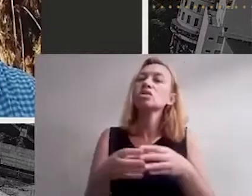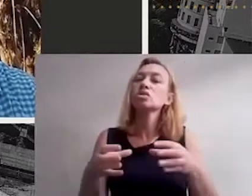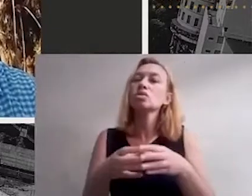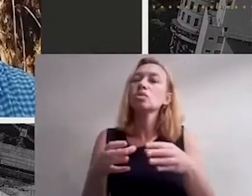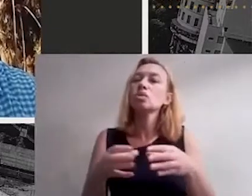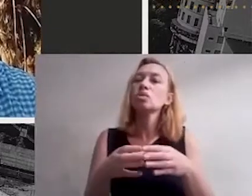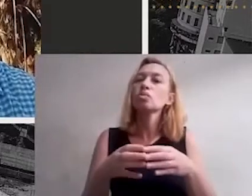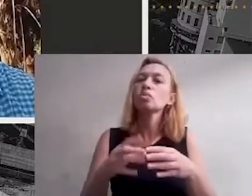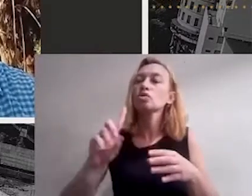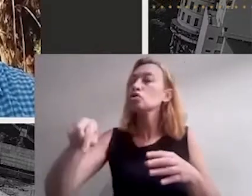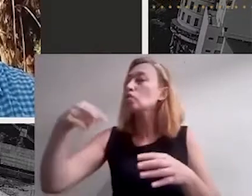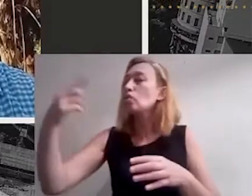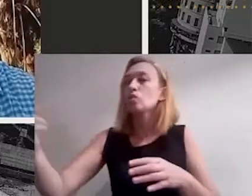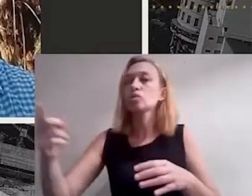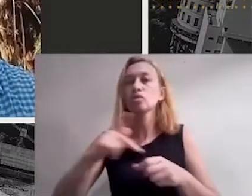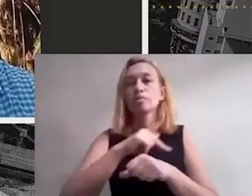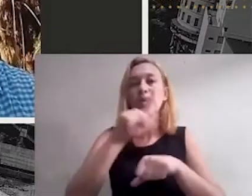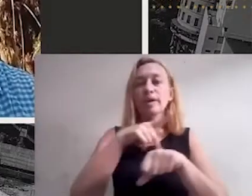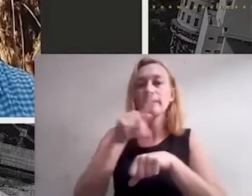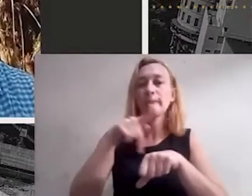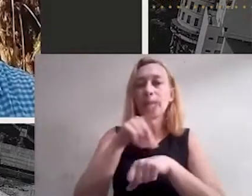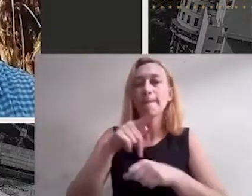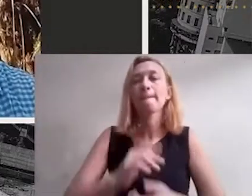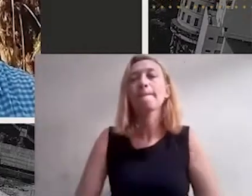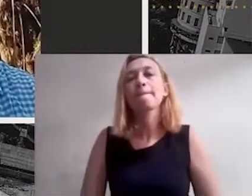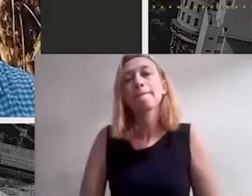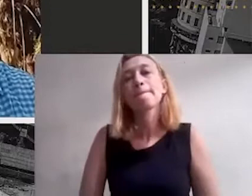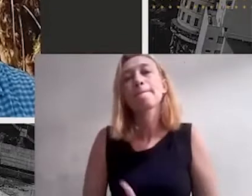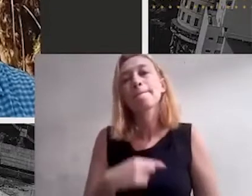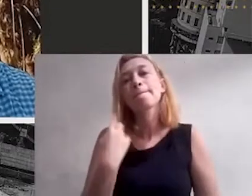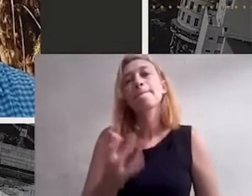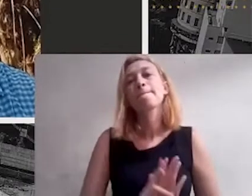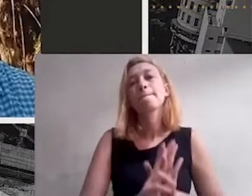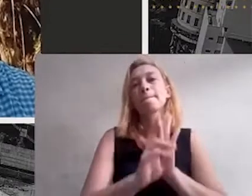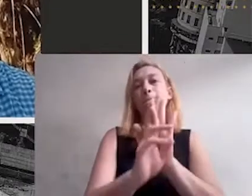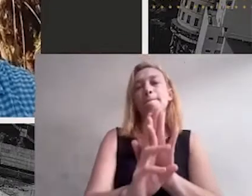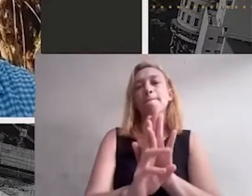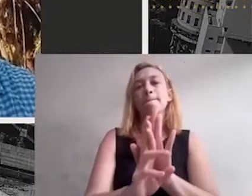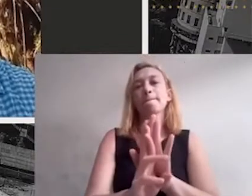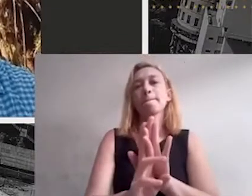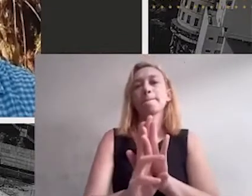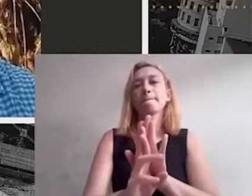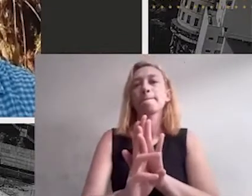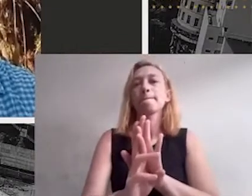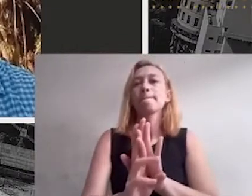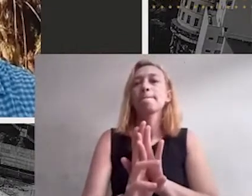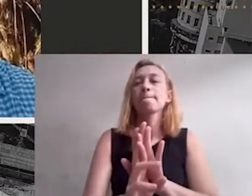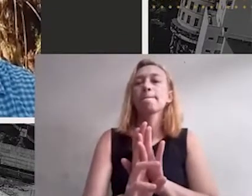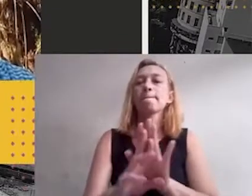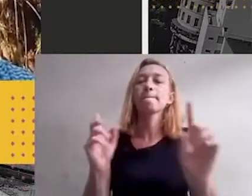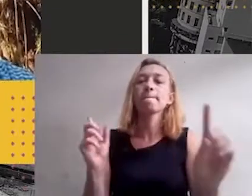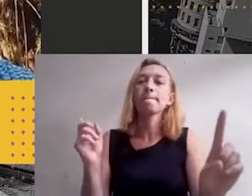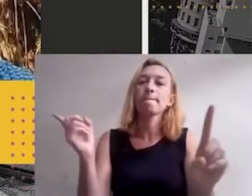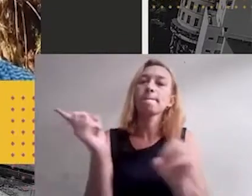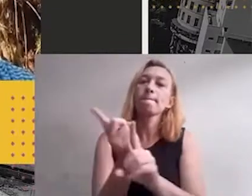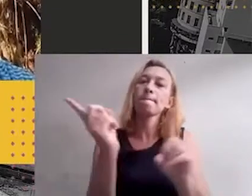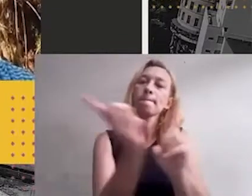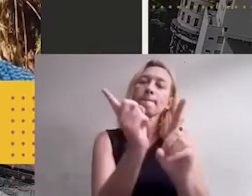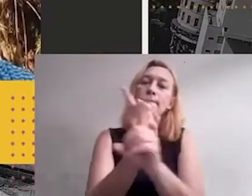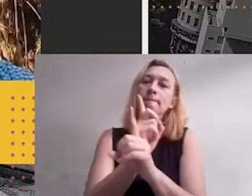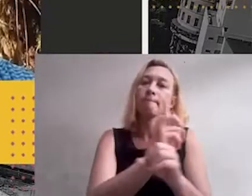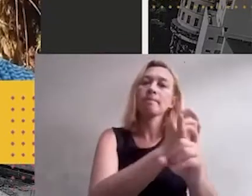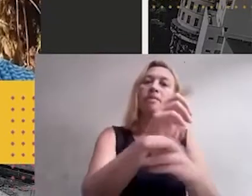tal. Os nossos representantes, né, quando eles encontram os representantes dos países da